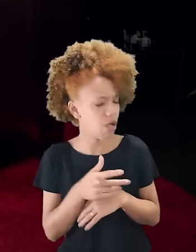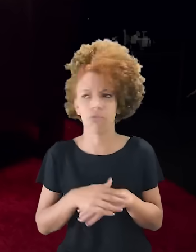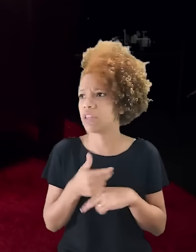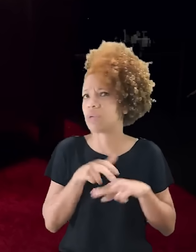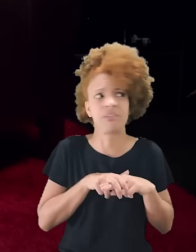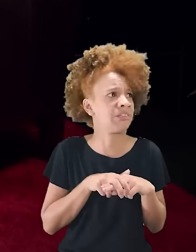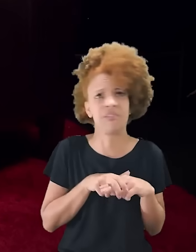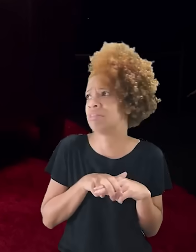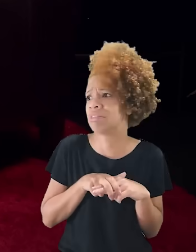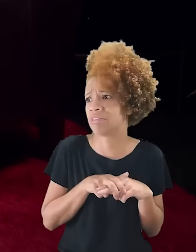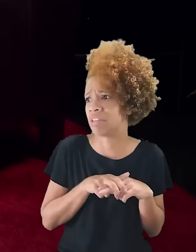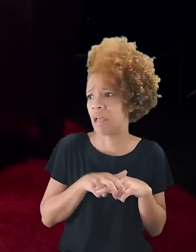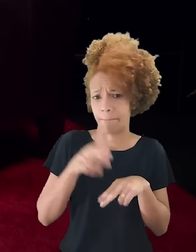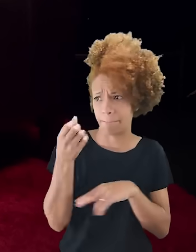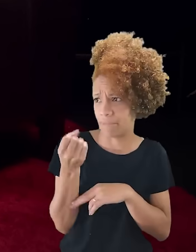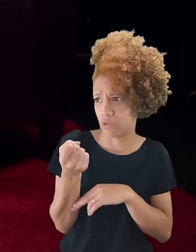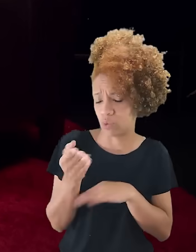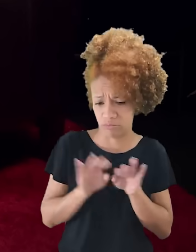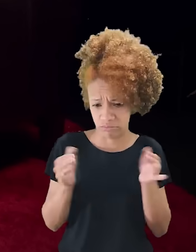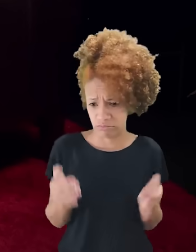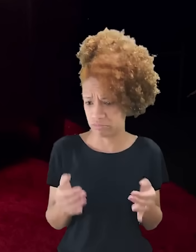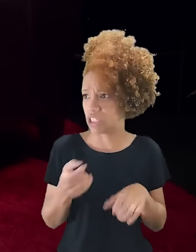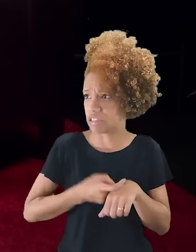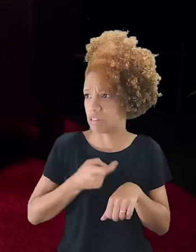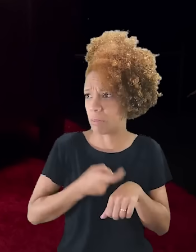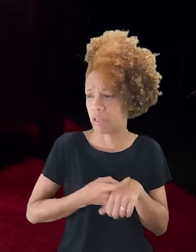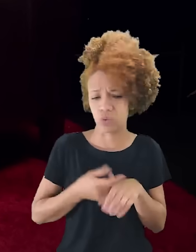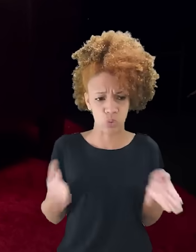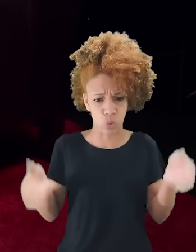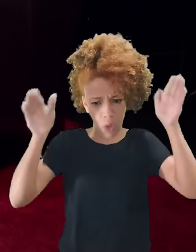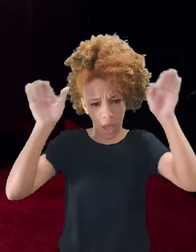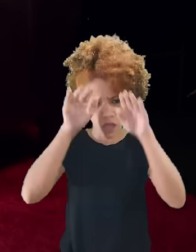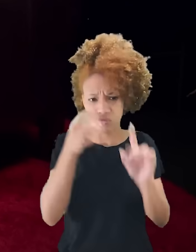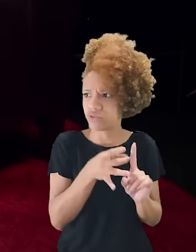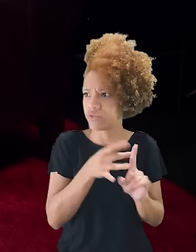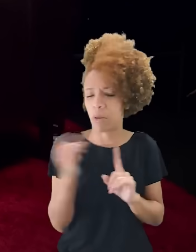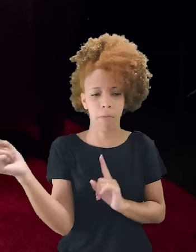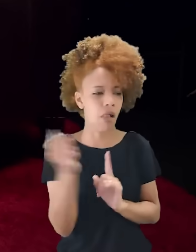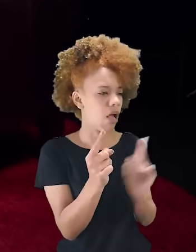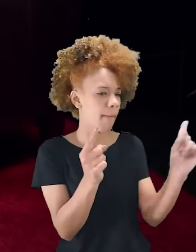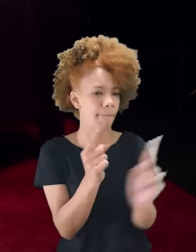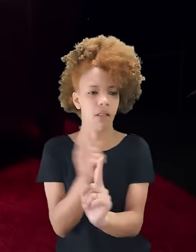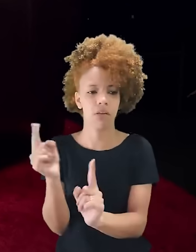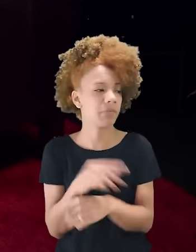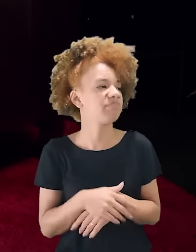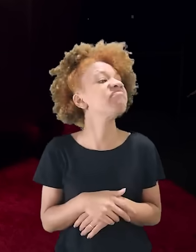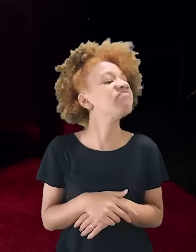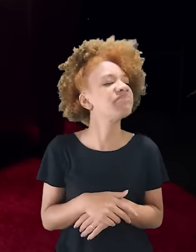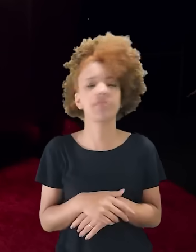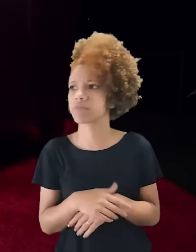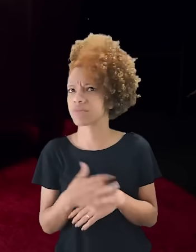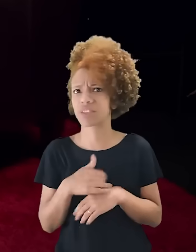e eu sentada lá num banco branco de cimento numa caixa de vidro tipo assim os policiais passavam fazia